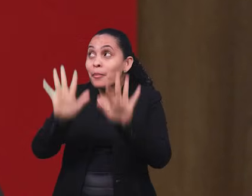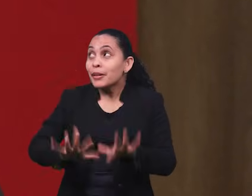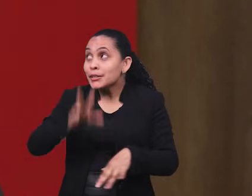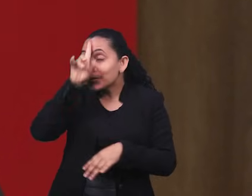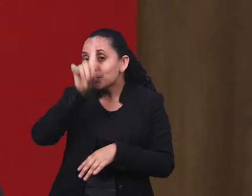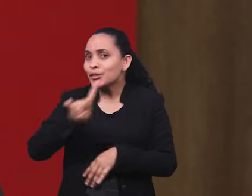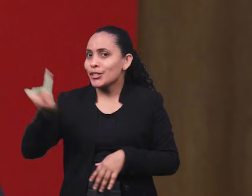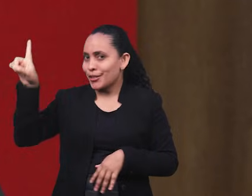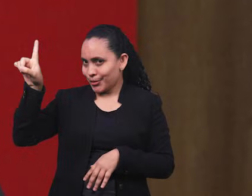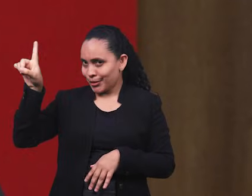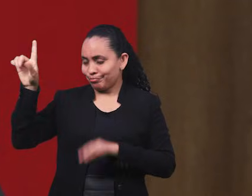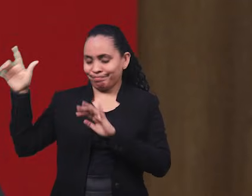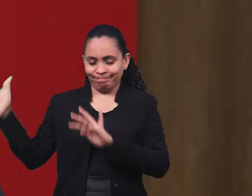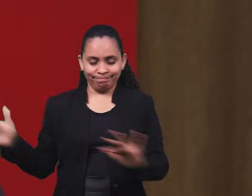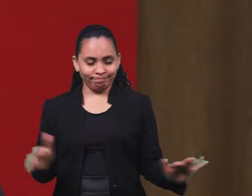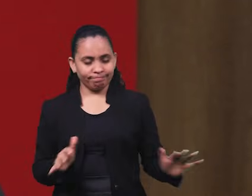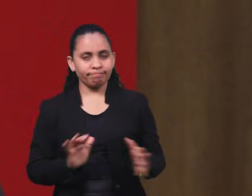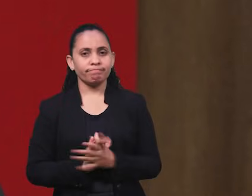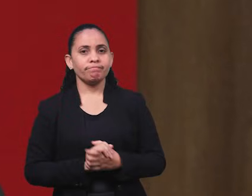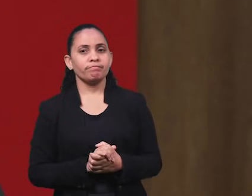Deus.